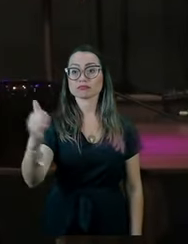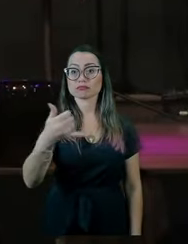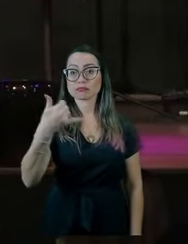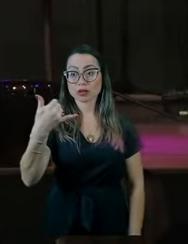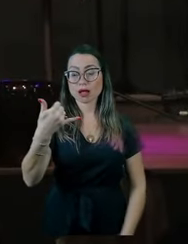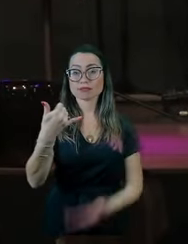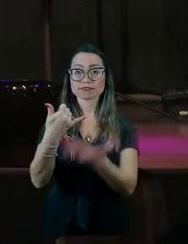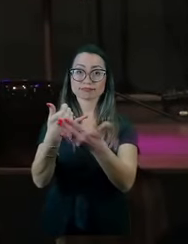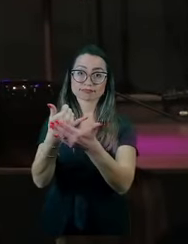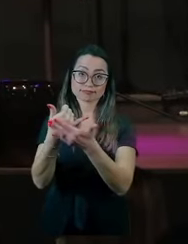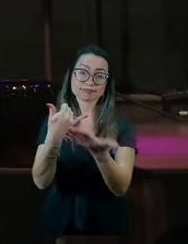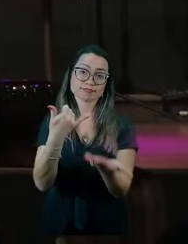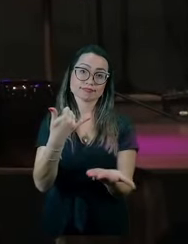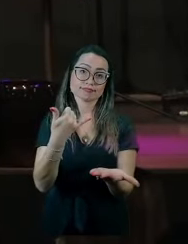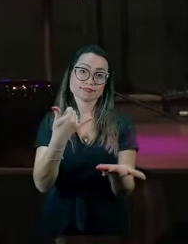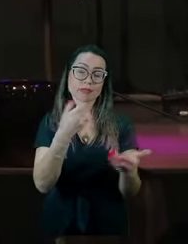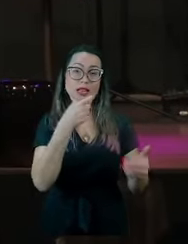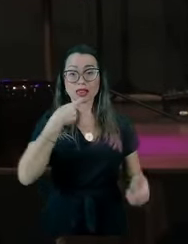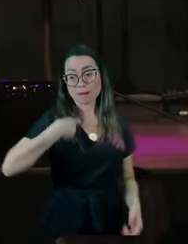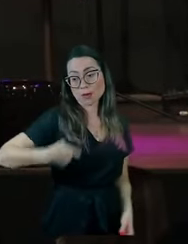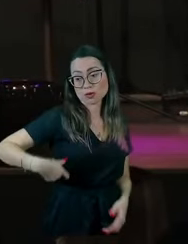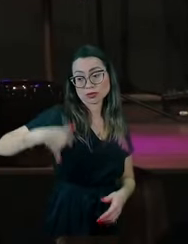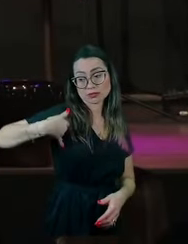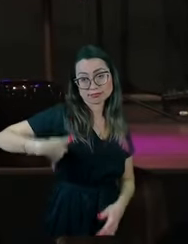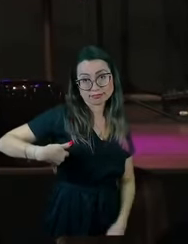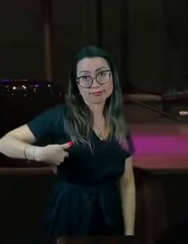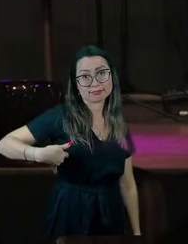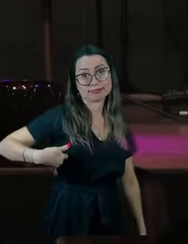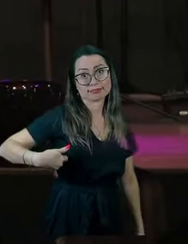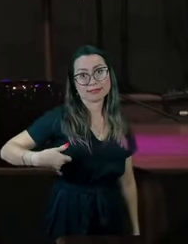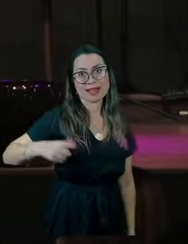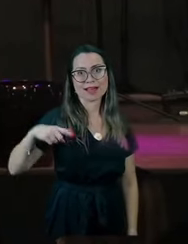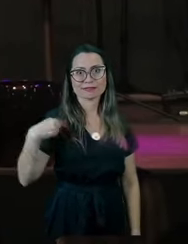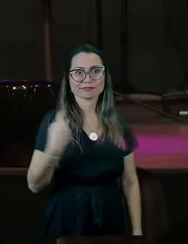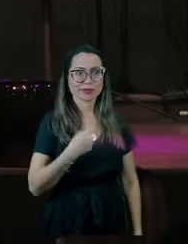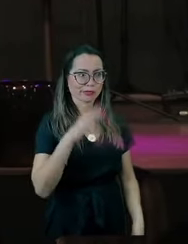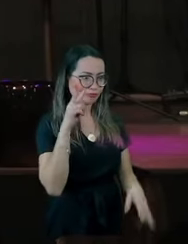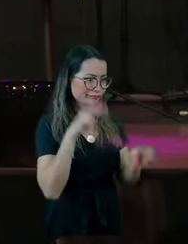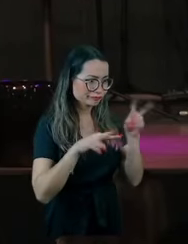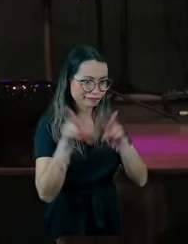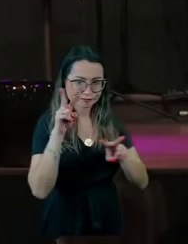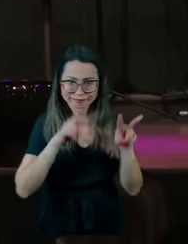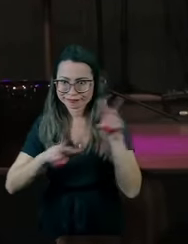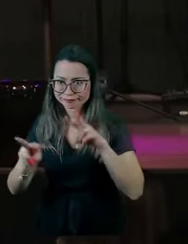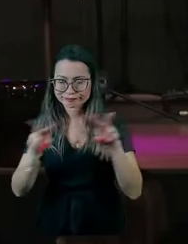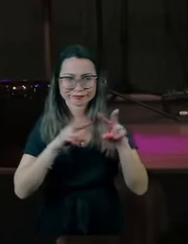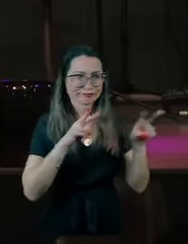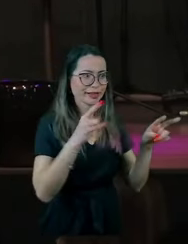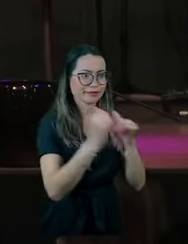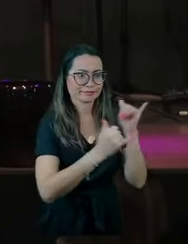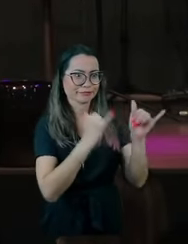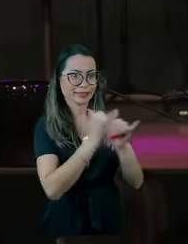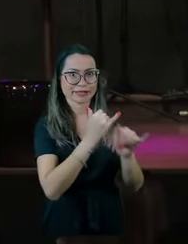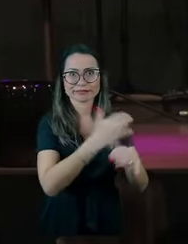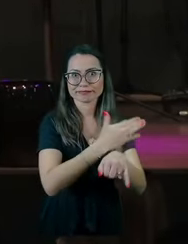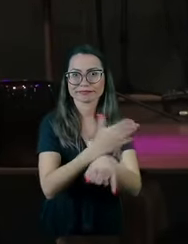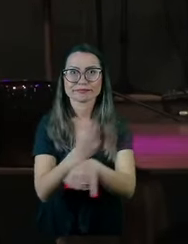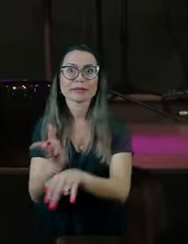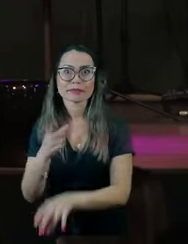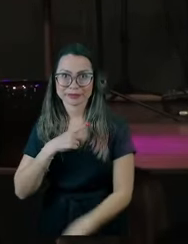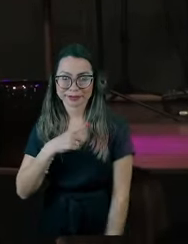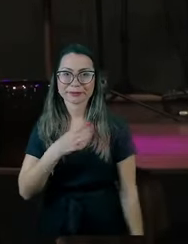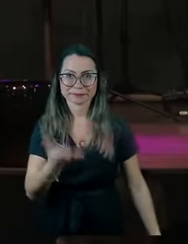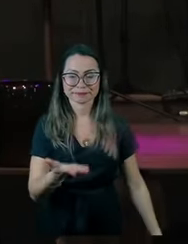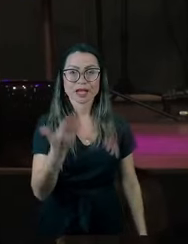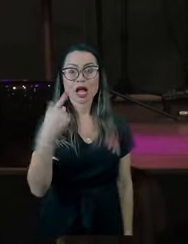aí na bolsa. Nós estamos conectadas o tempo todo. Né? Nós entendemos, por exemplo, agora, nós entendemos que